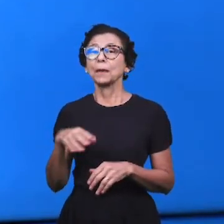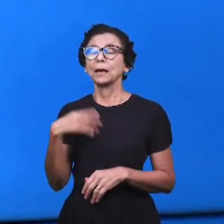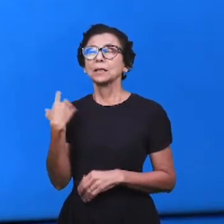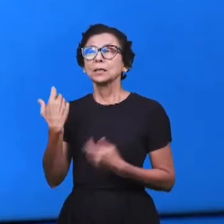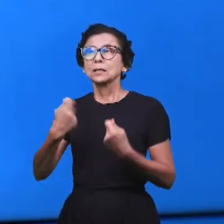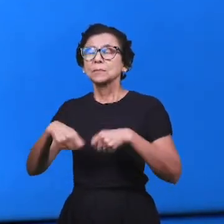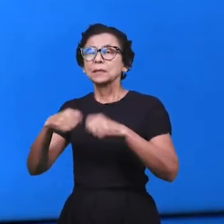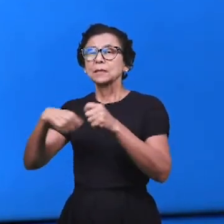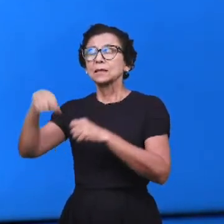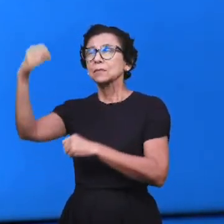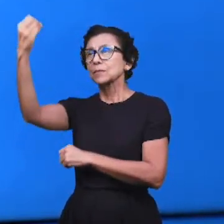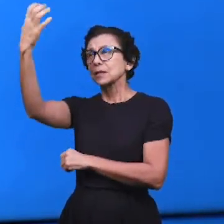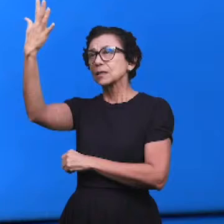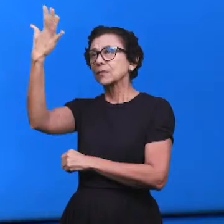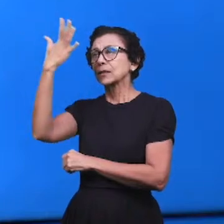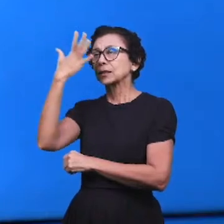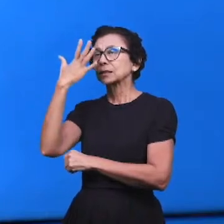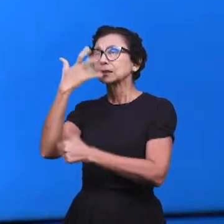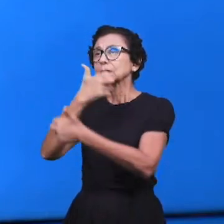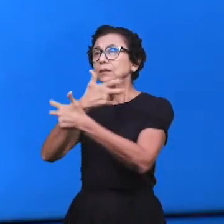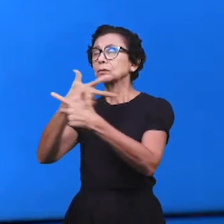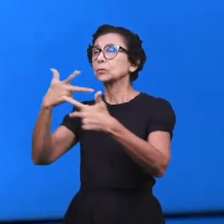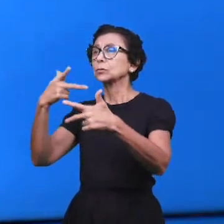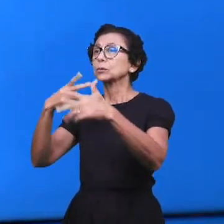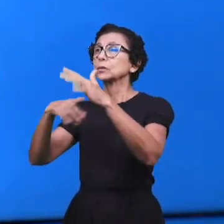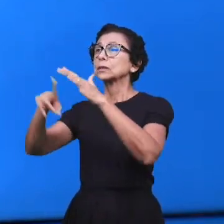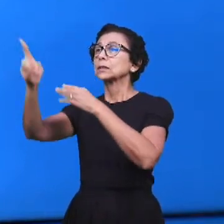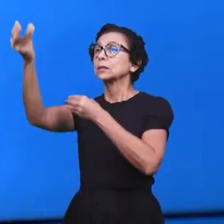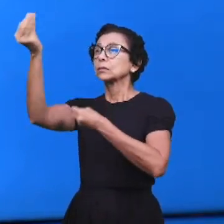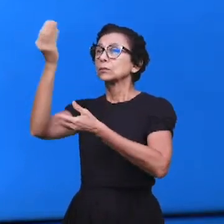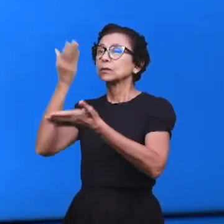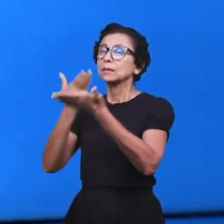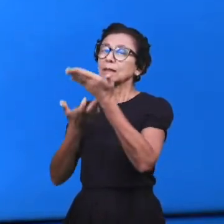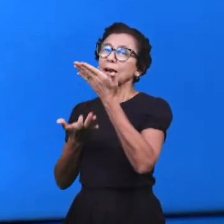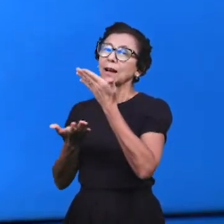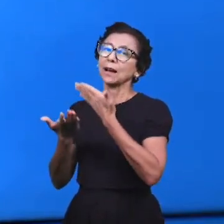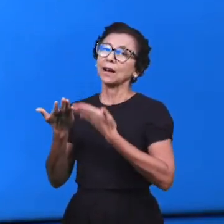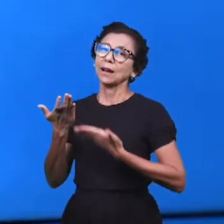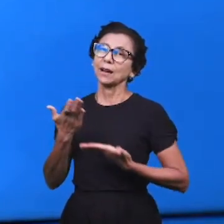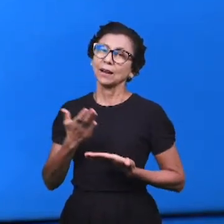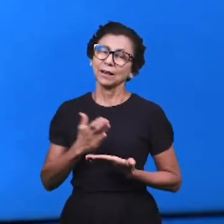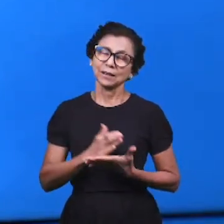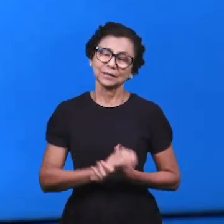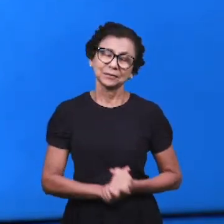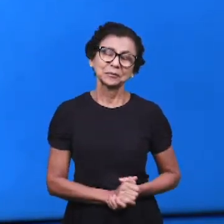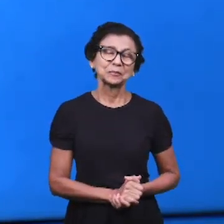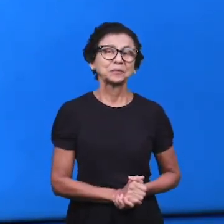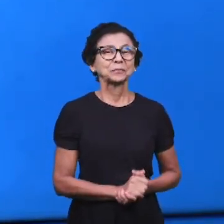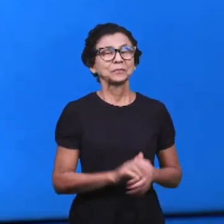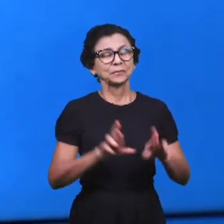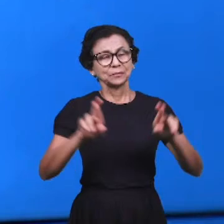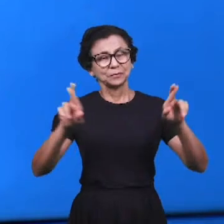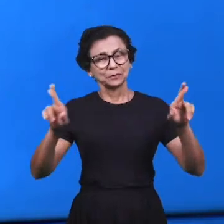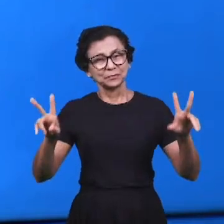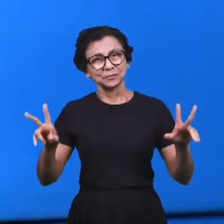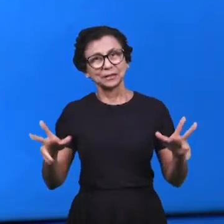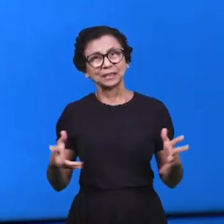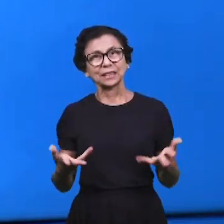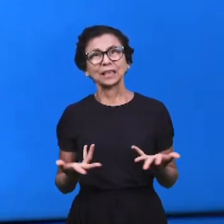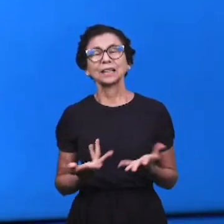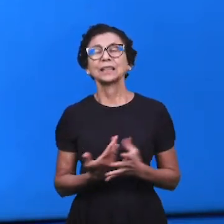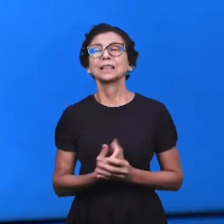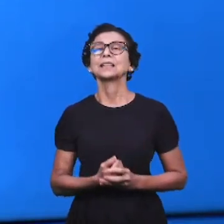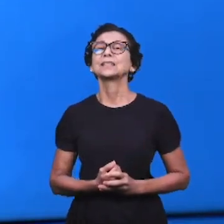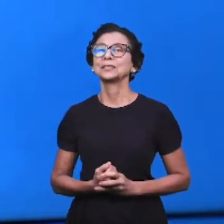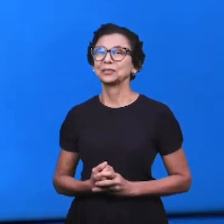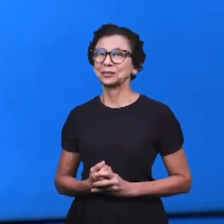Uma coisa é aquilo que emerge da obra criadora, outra coisa é aquilo que vem da obra redentora, né? Que é de